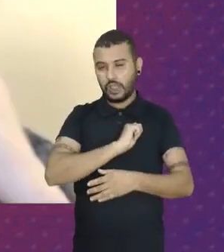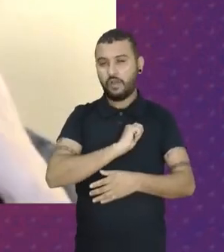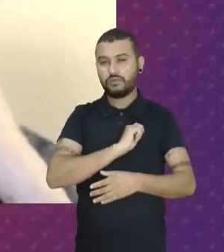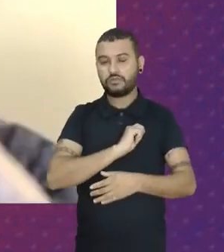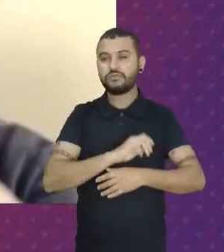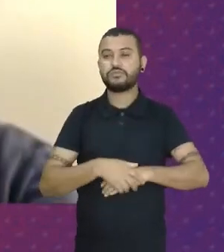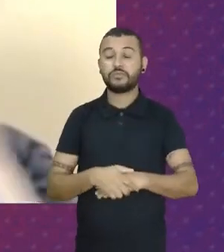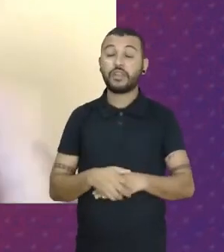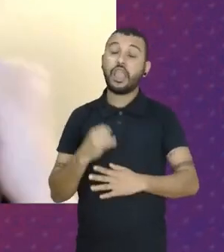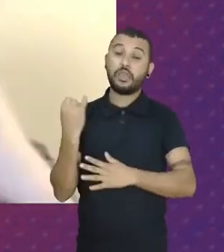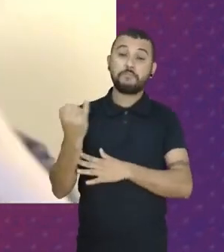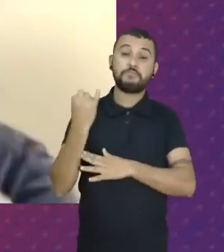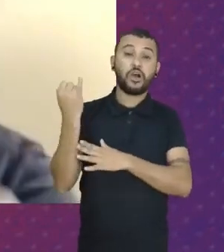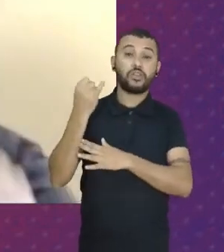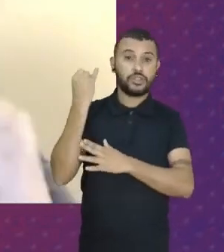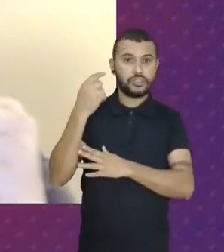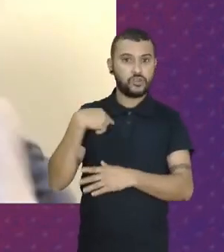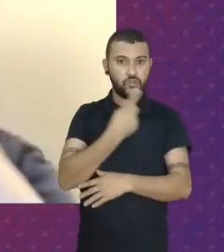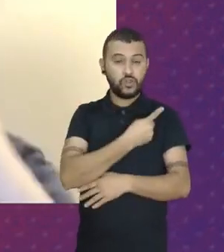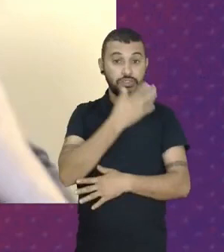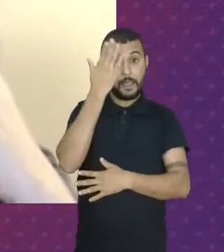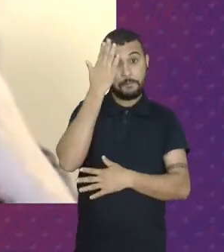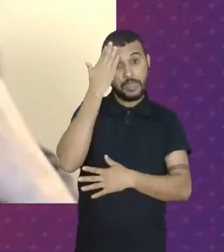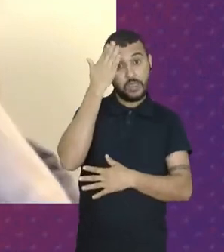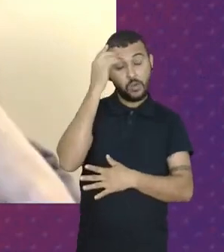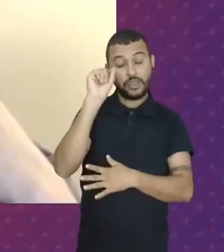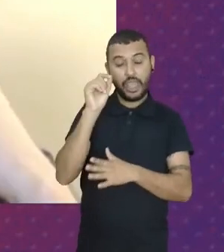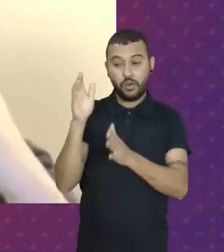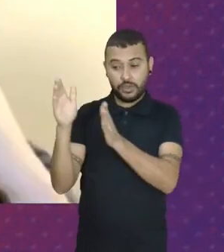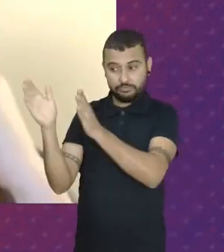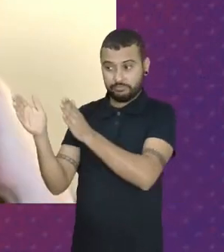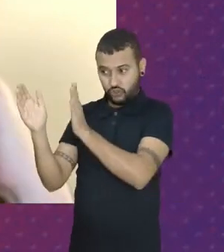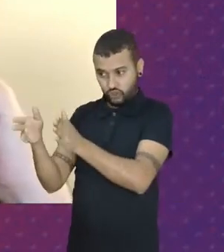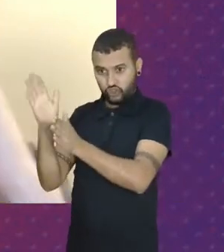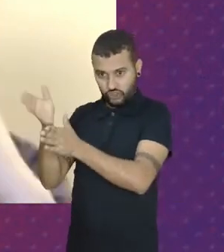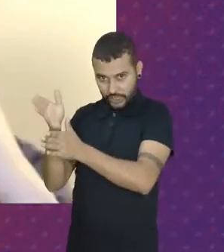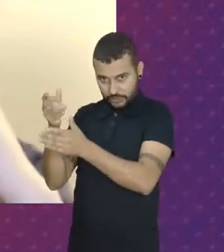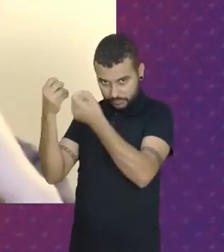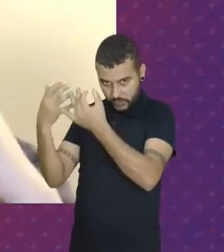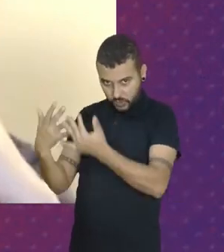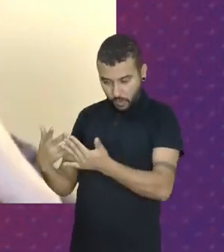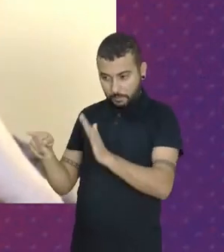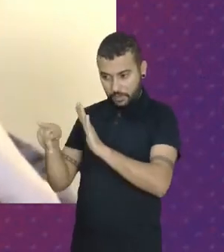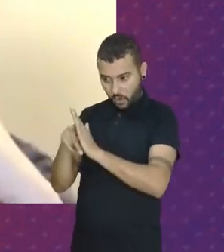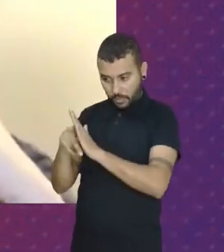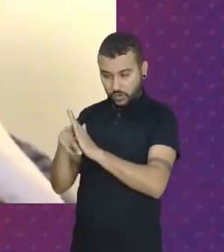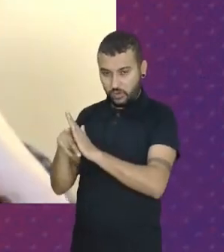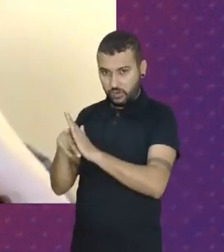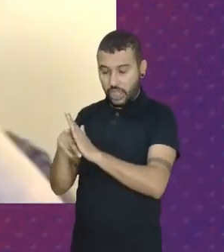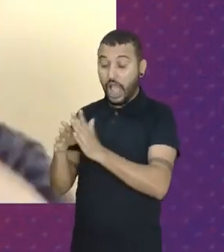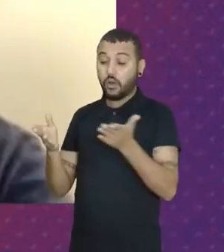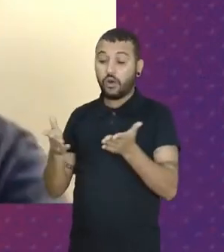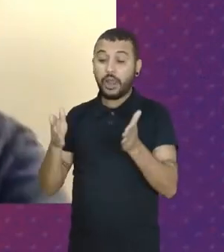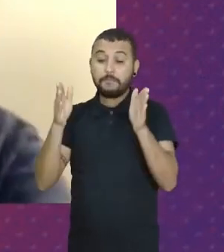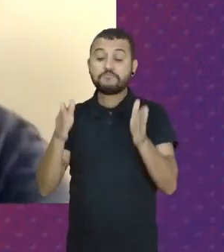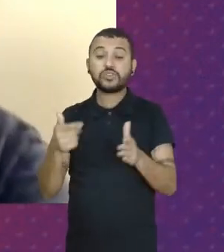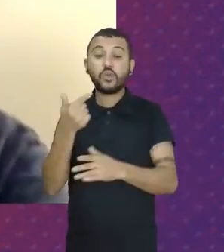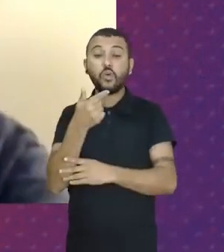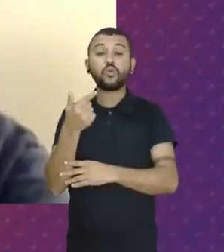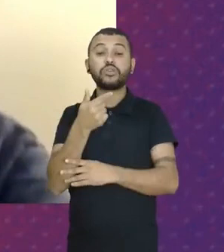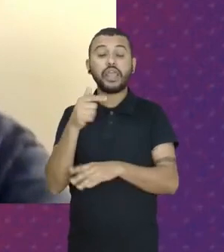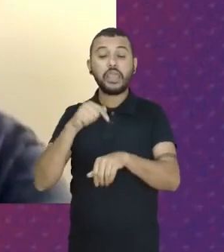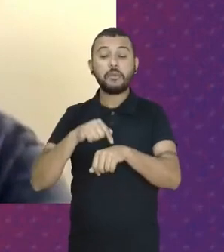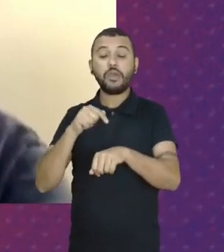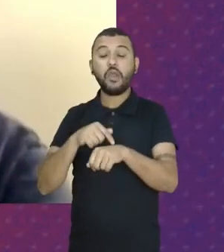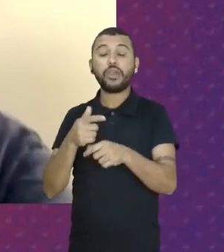então, importante para a gente entrar nessa segunda parte, que é sobre a política de creches hoje e os caminhos